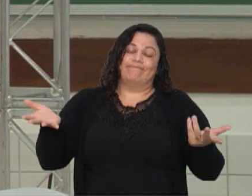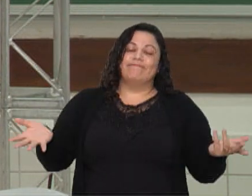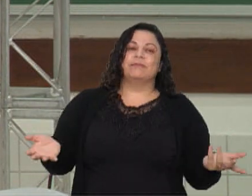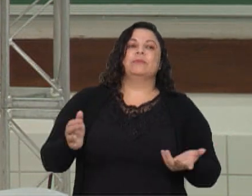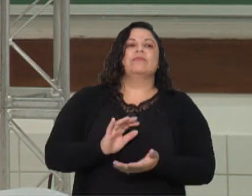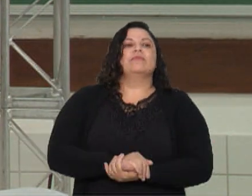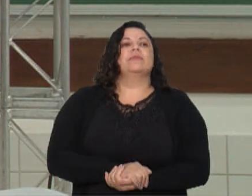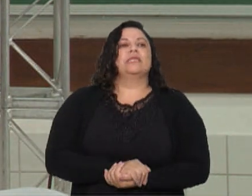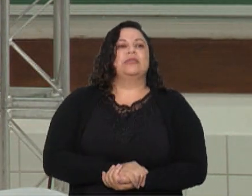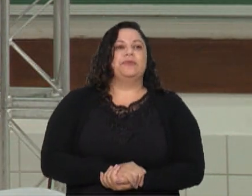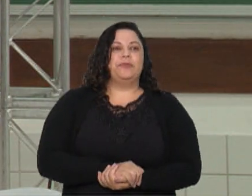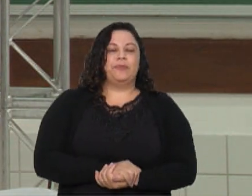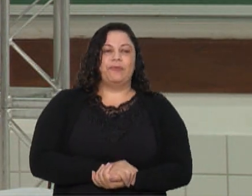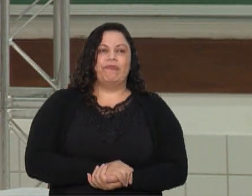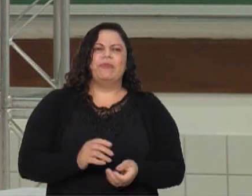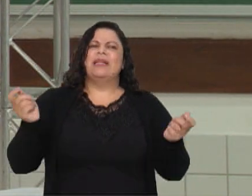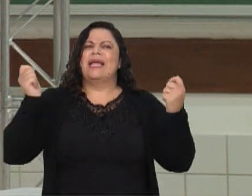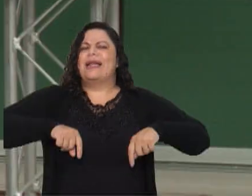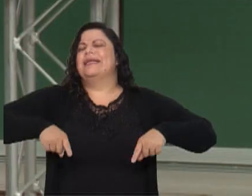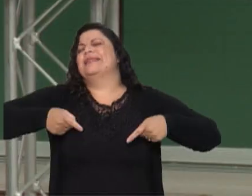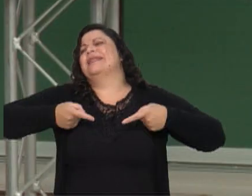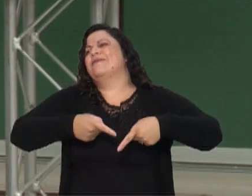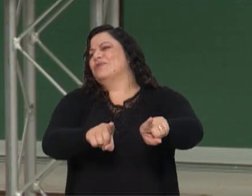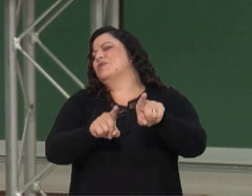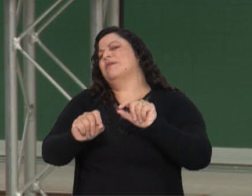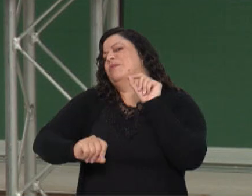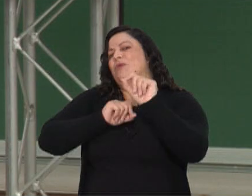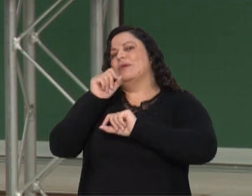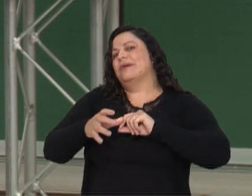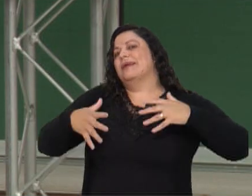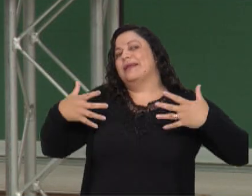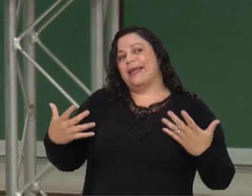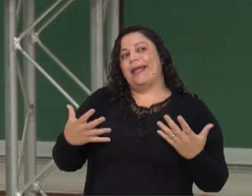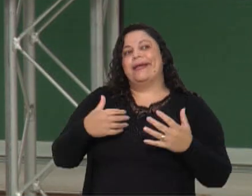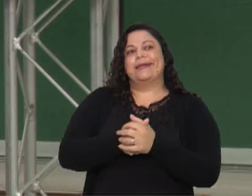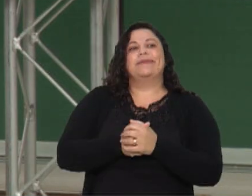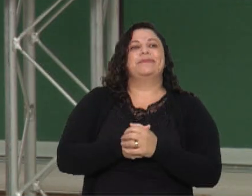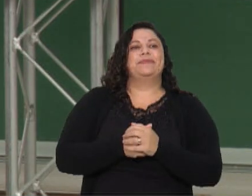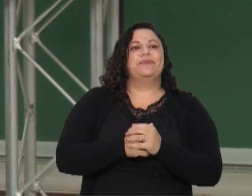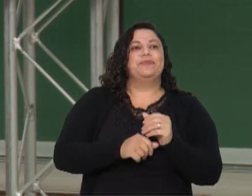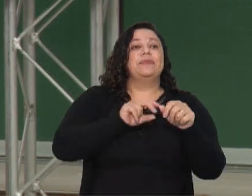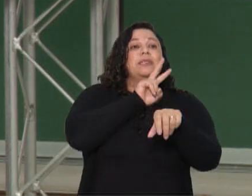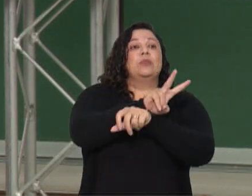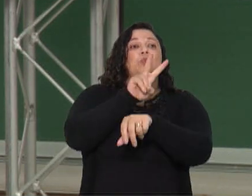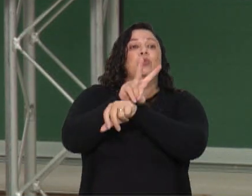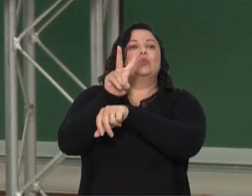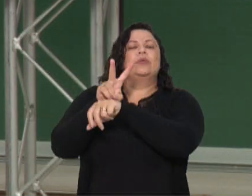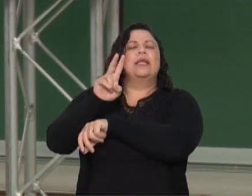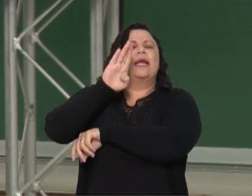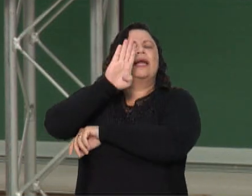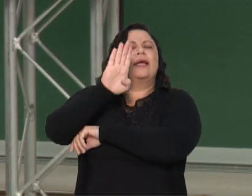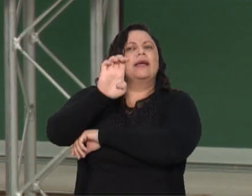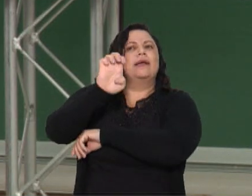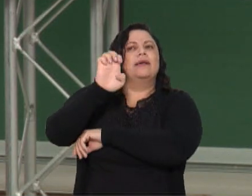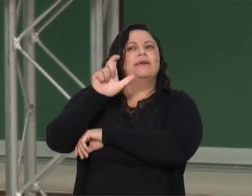Lina teve um desafio. E qual que era, gente? Preservar o Belvedere. Aí você pensa